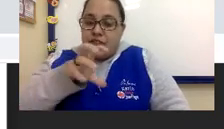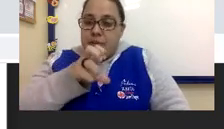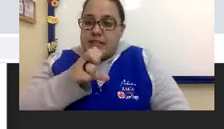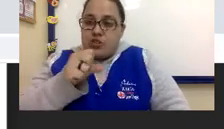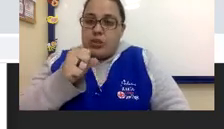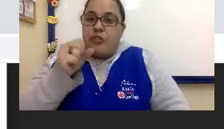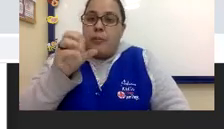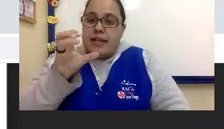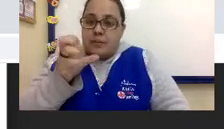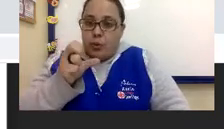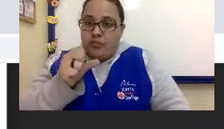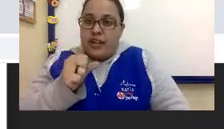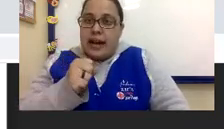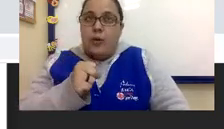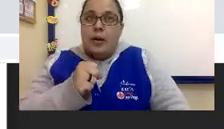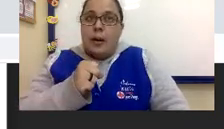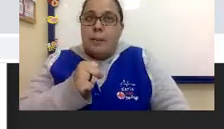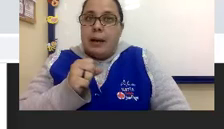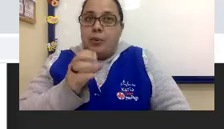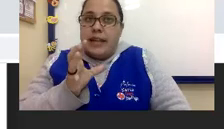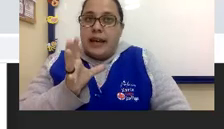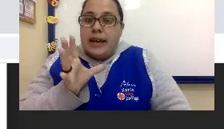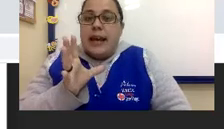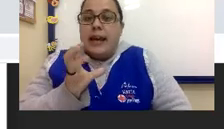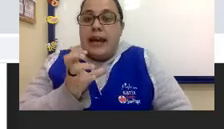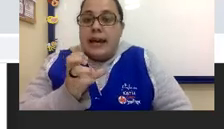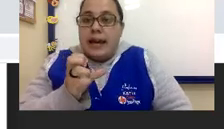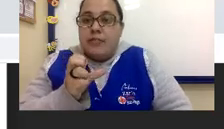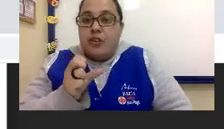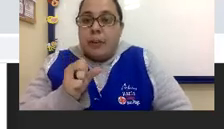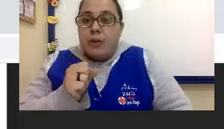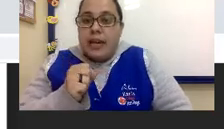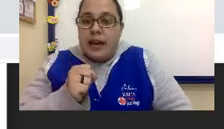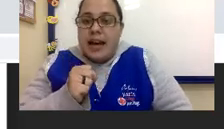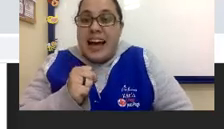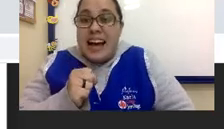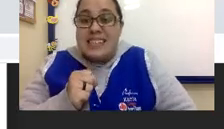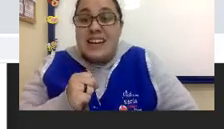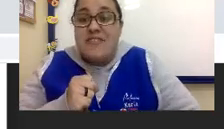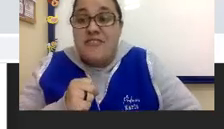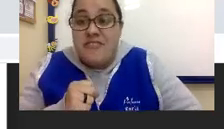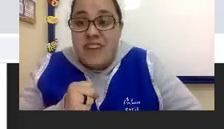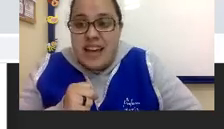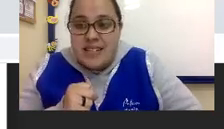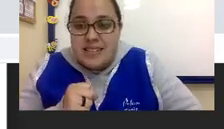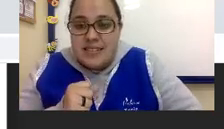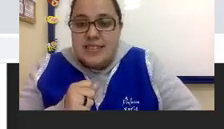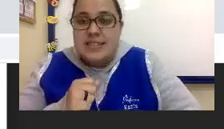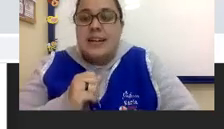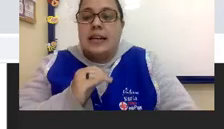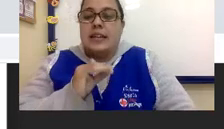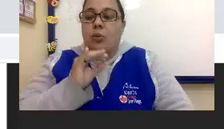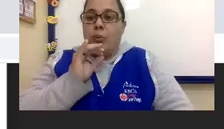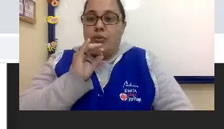as fibras ajudam a formar esse bolo fecal para poder formar o quê? As